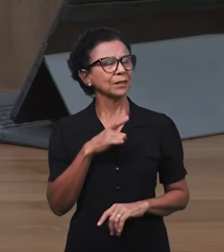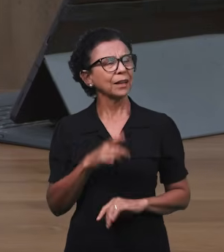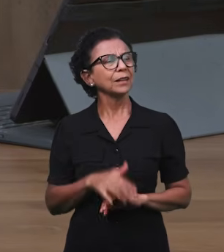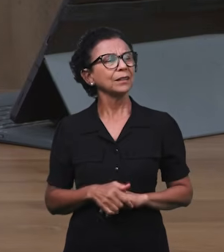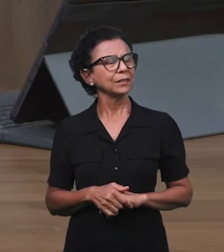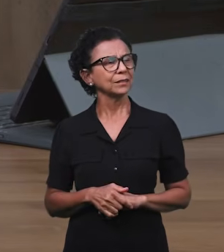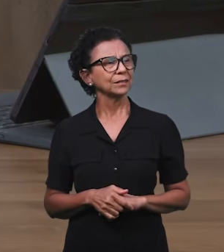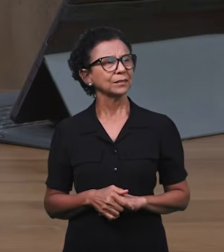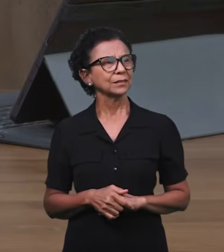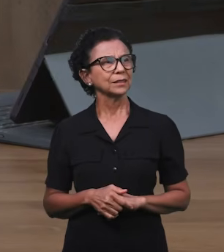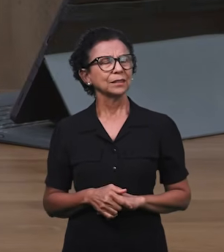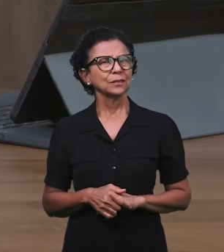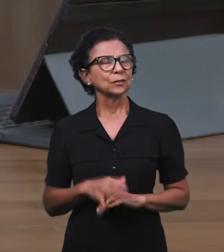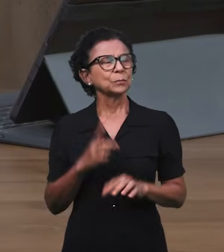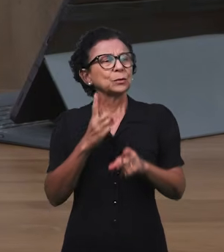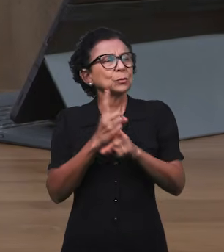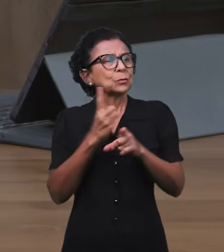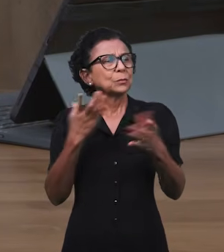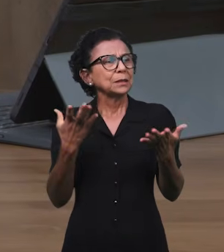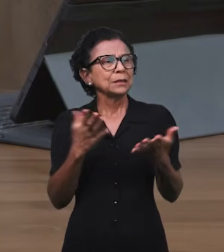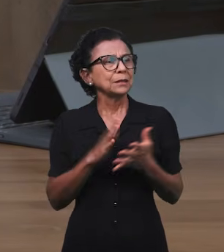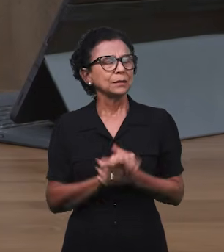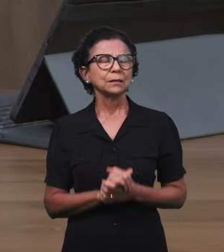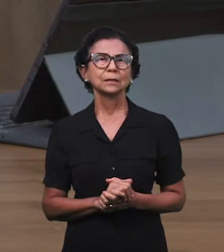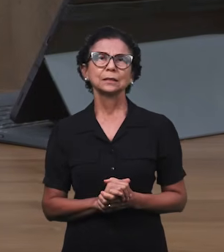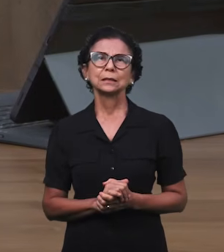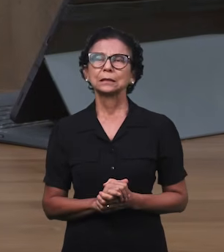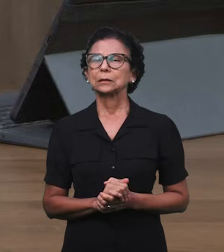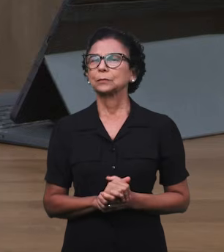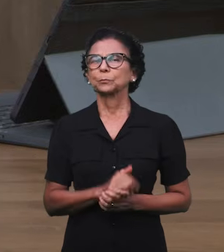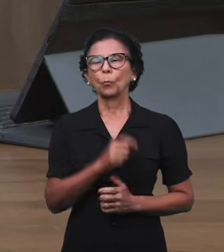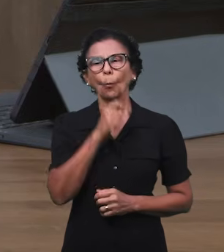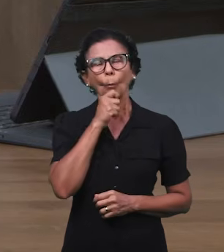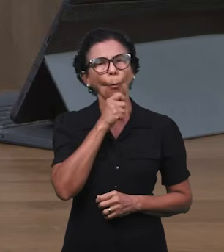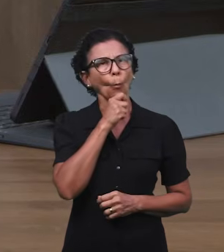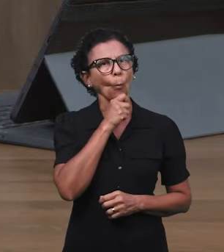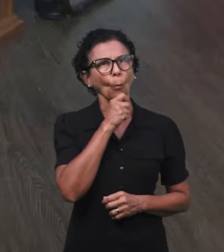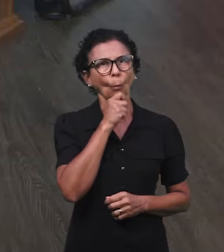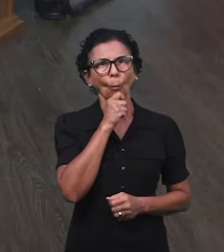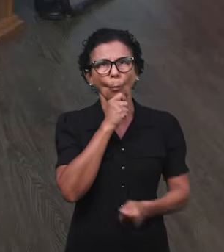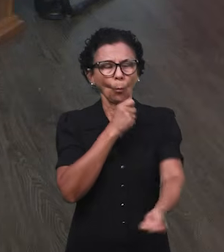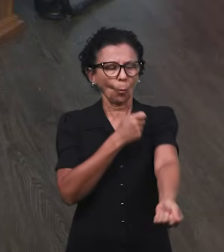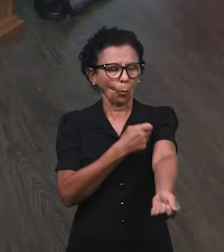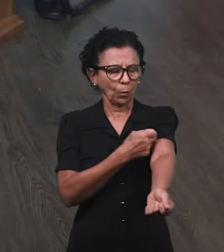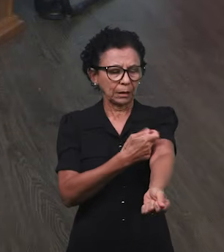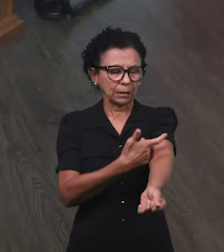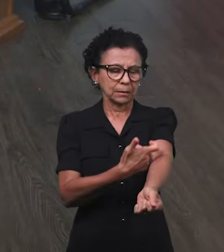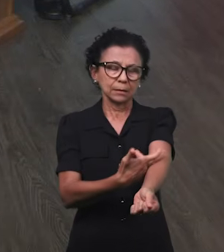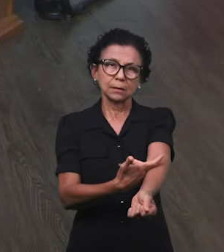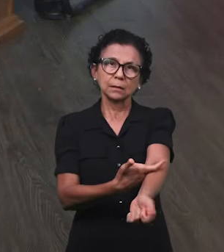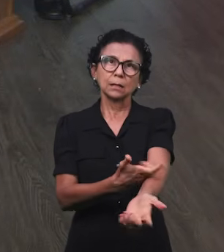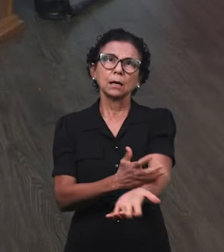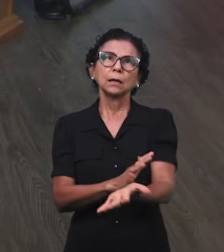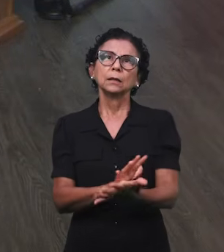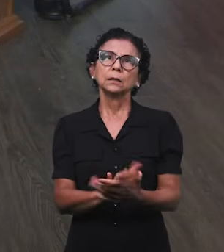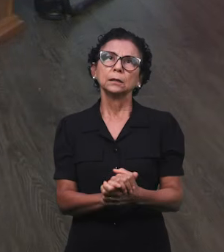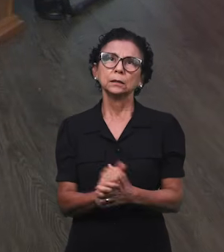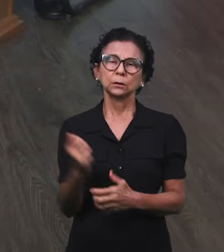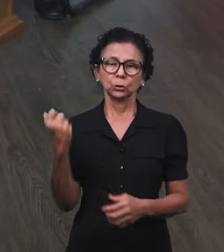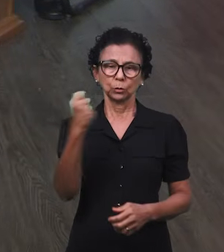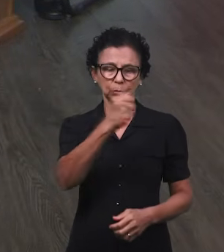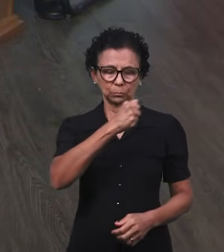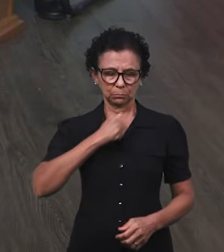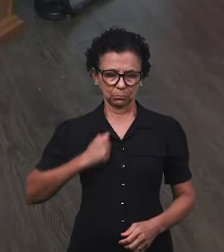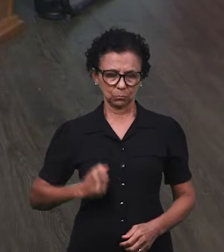alguma coisa específica que vai dar esse diagnóstico? Não há um exame, né, de sangue laboratorial ou de imagem que dê